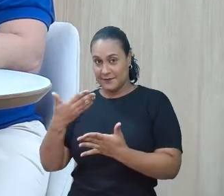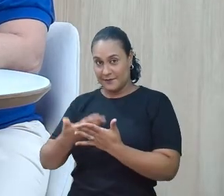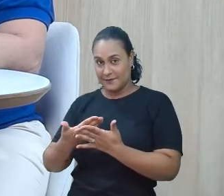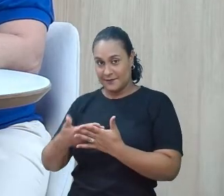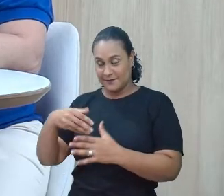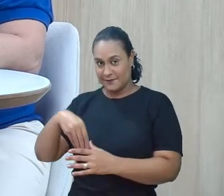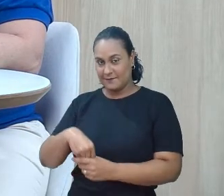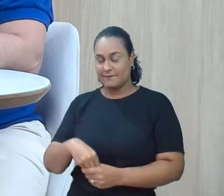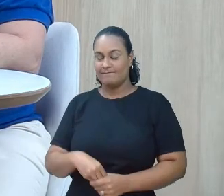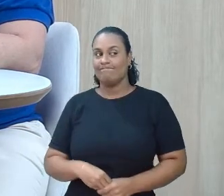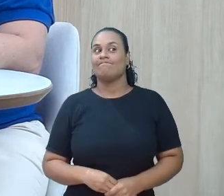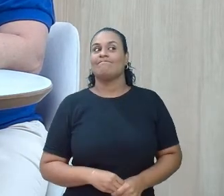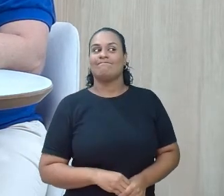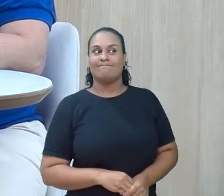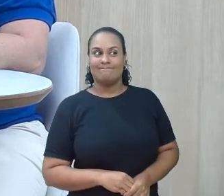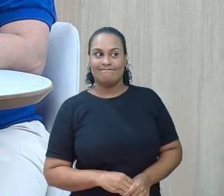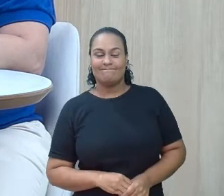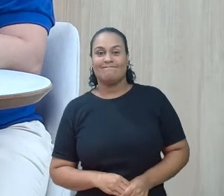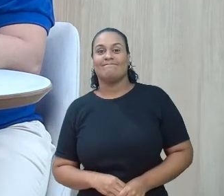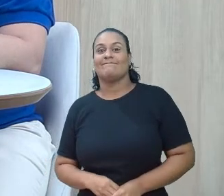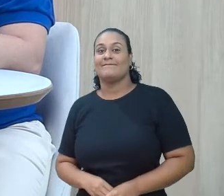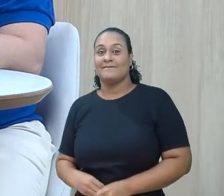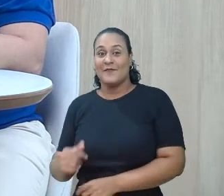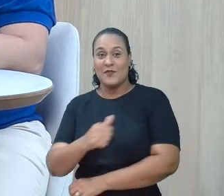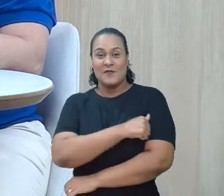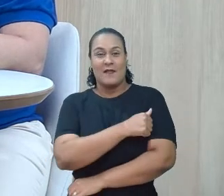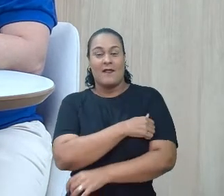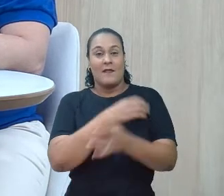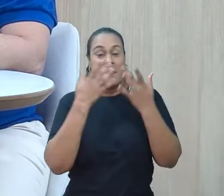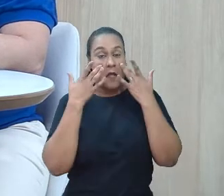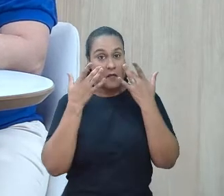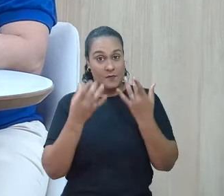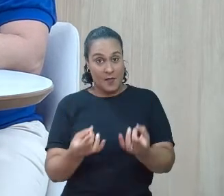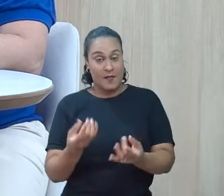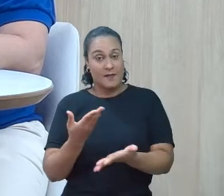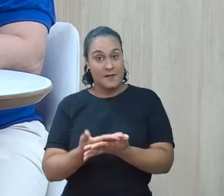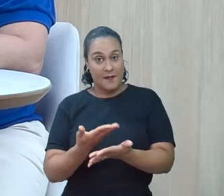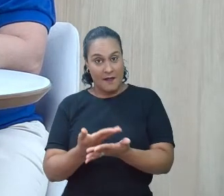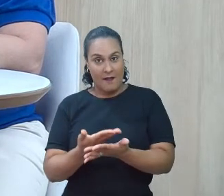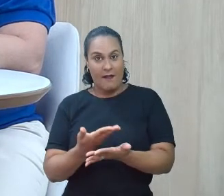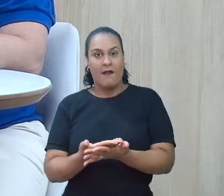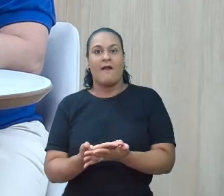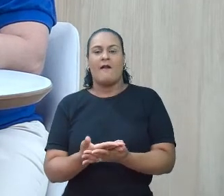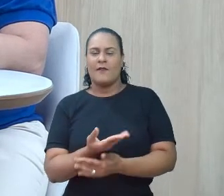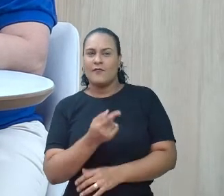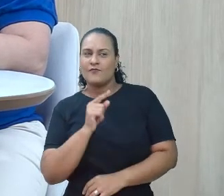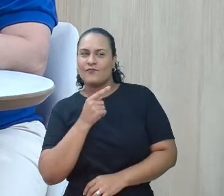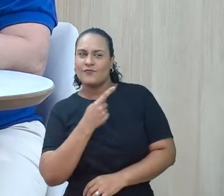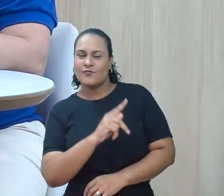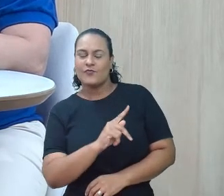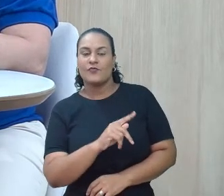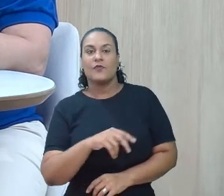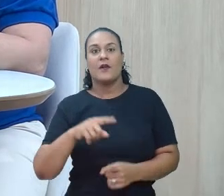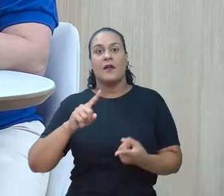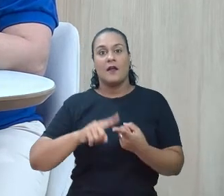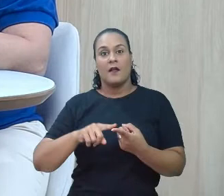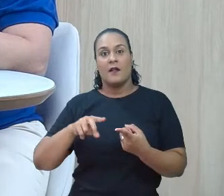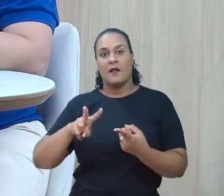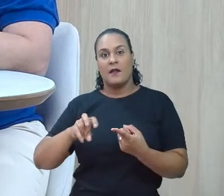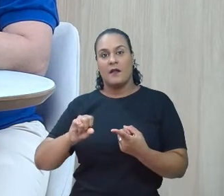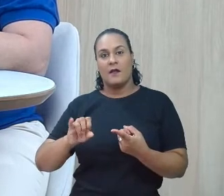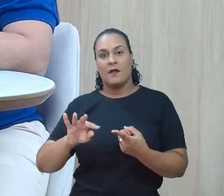Professora Camille, eles estão aqui ligadinhos na sua aula, prestando atenção. Temos Vitor,